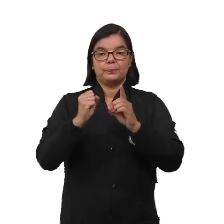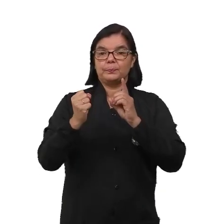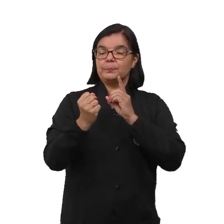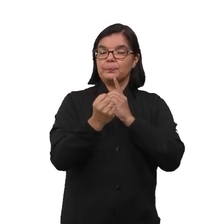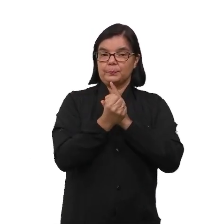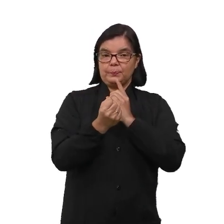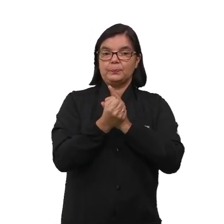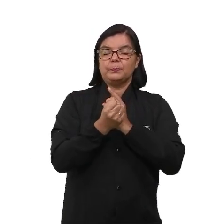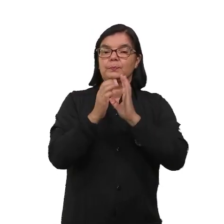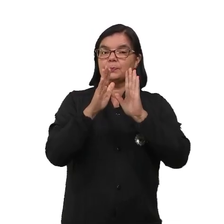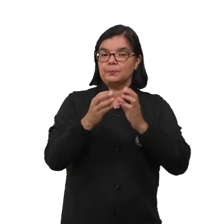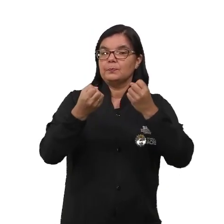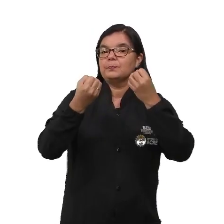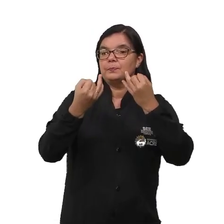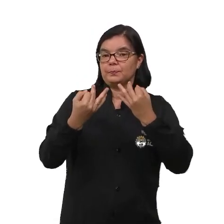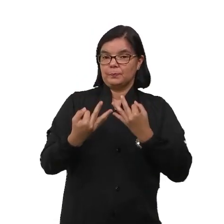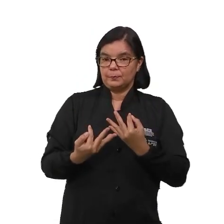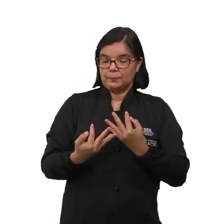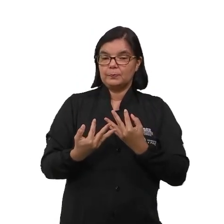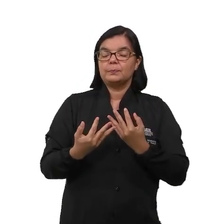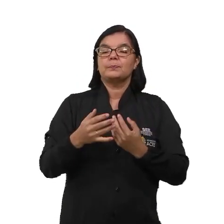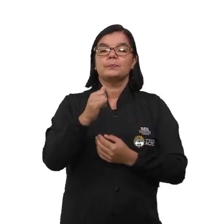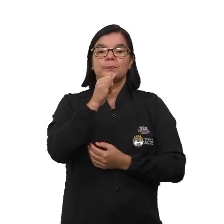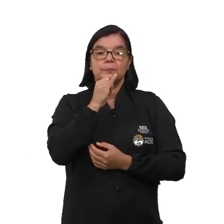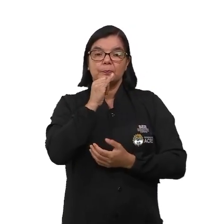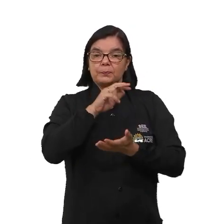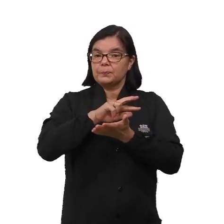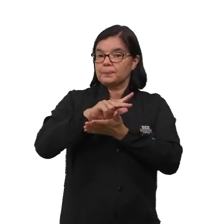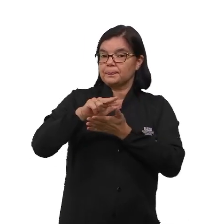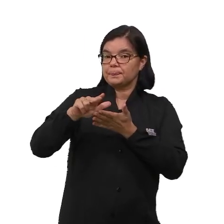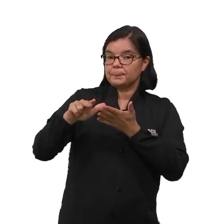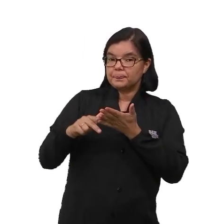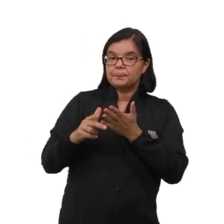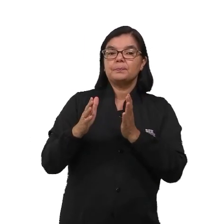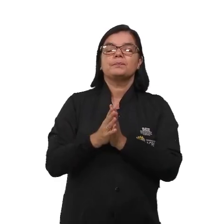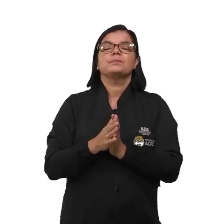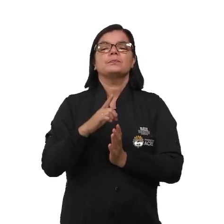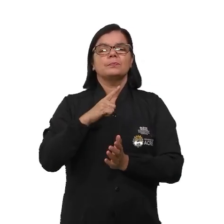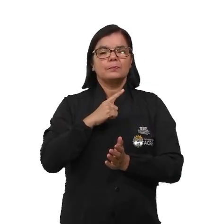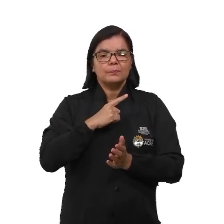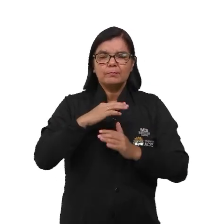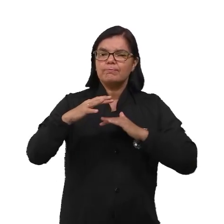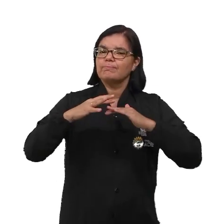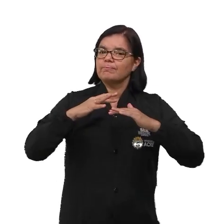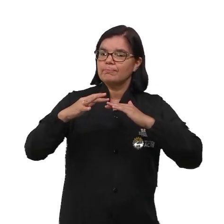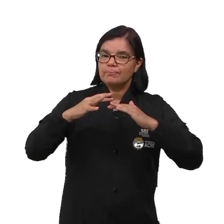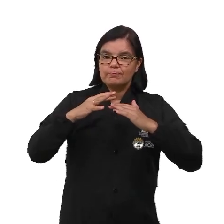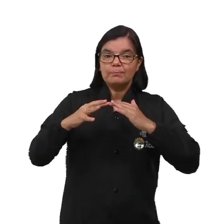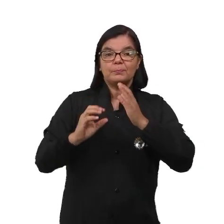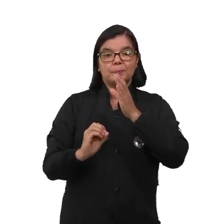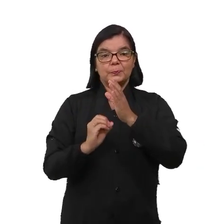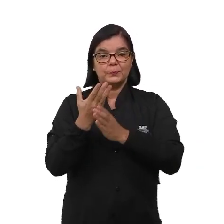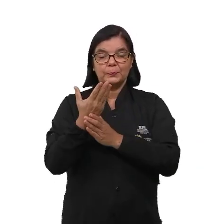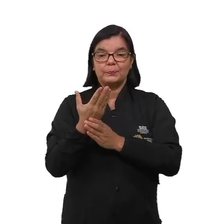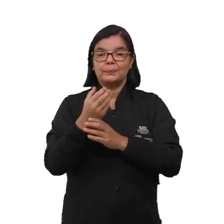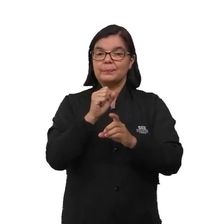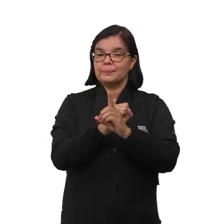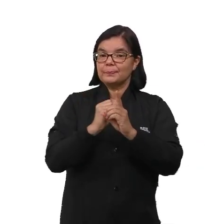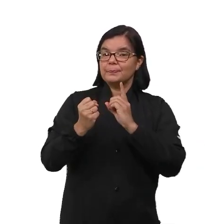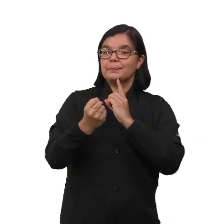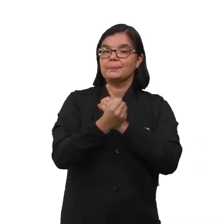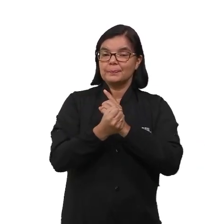estou citando em diversos exemplos, muita mobilidade, e isso ocorre aonde?